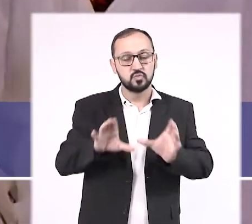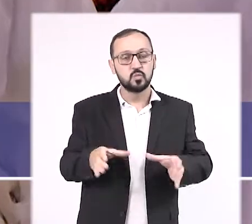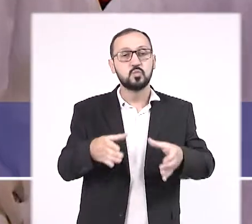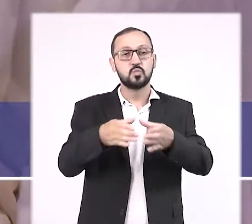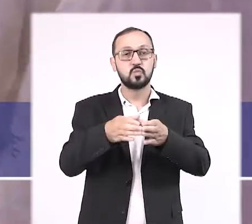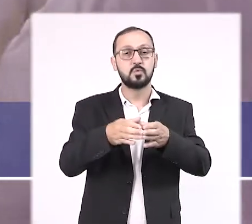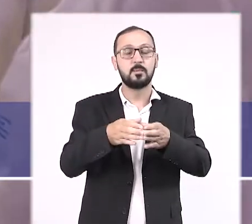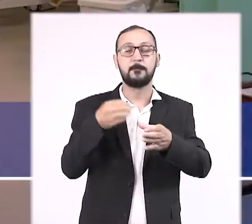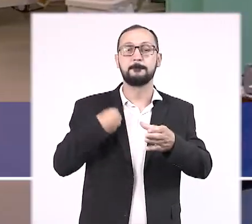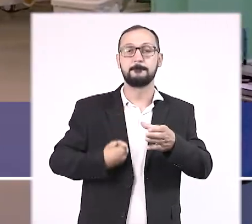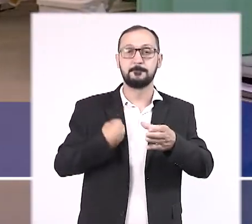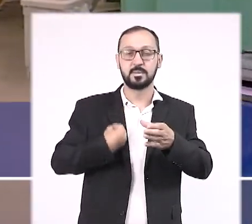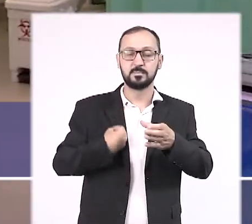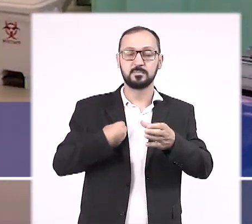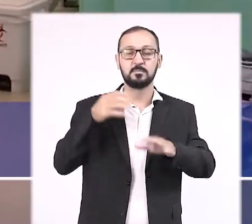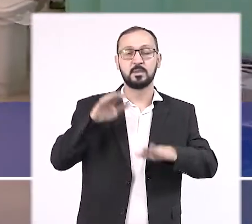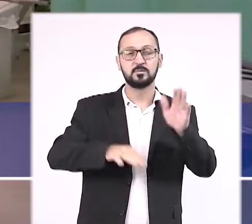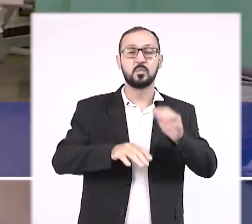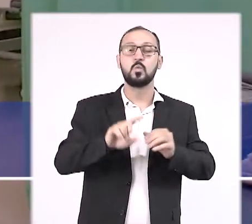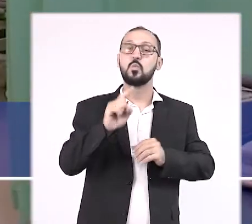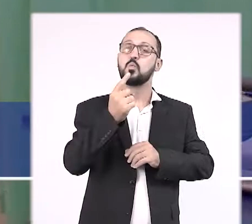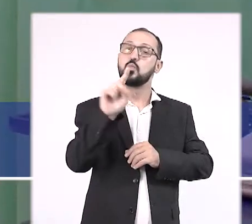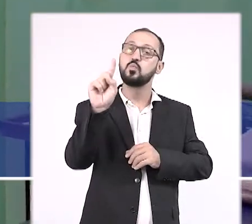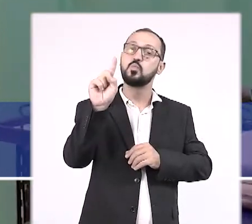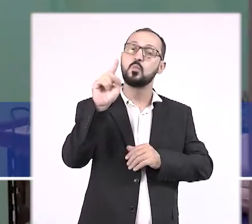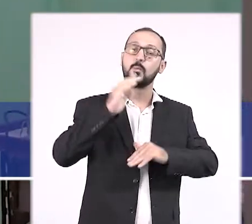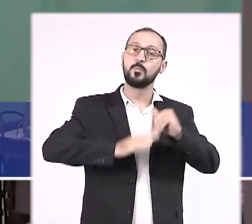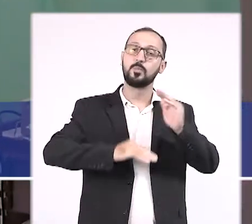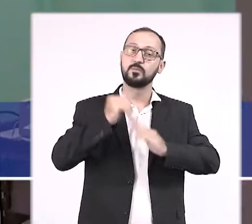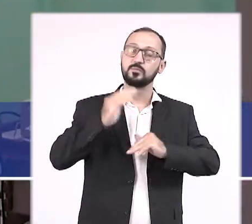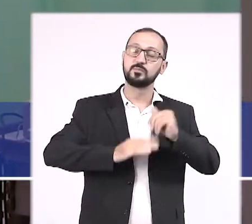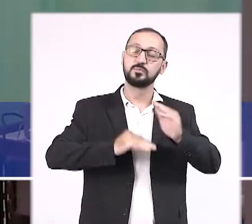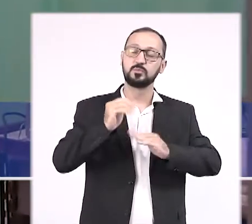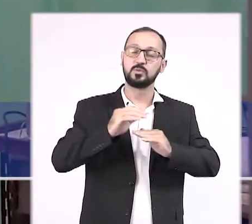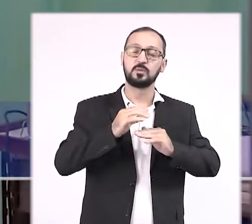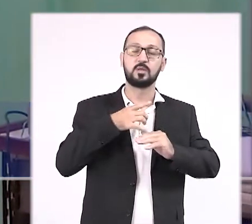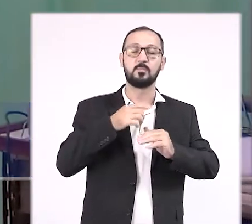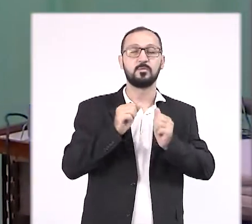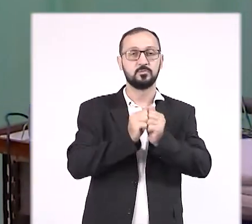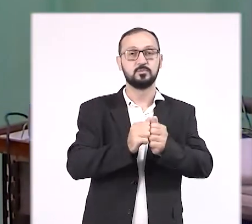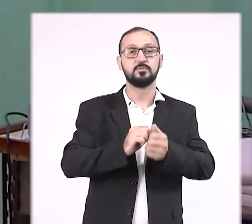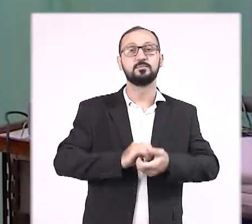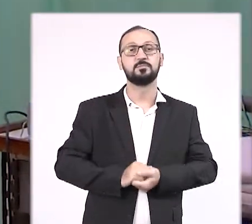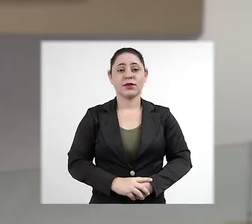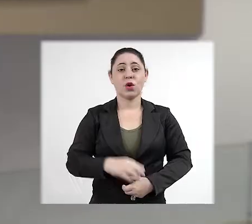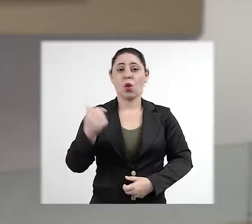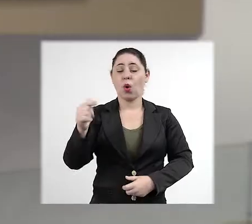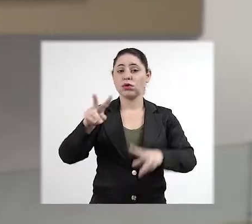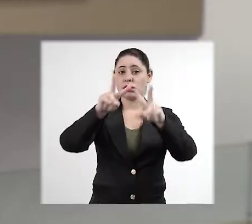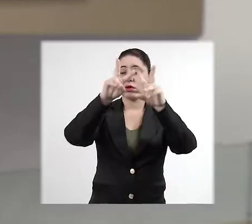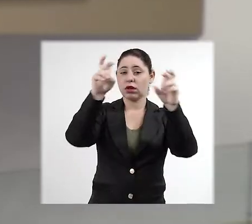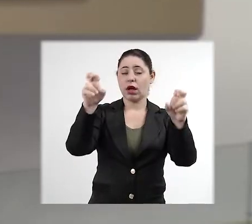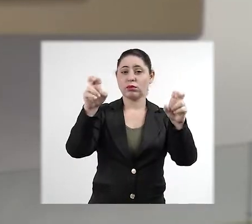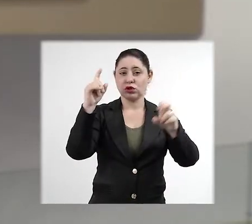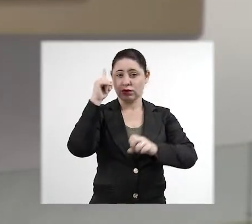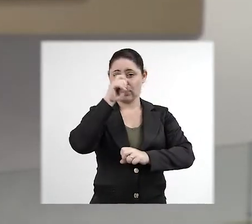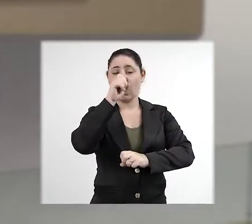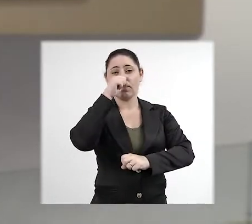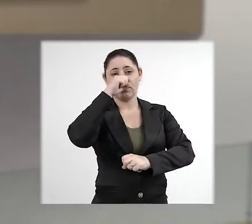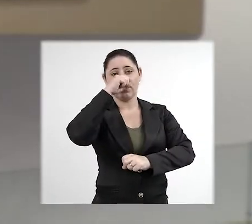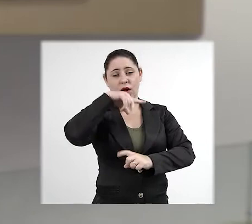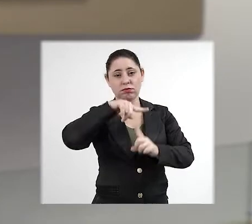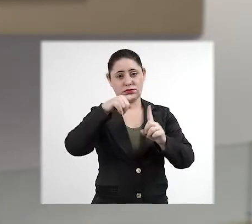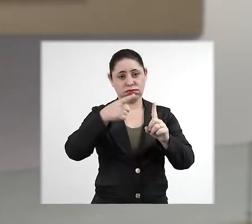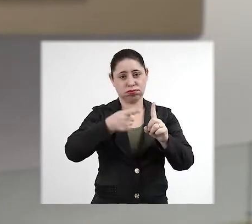manter em seus quadros a presença de, no mínimo, um profissional a cada 10 leitos. Outro tema delicado,